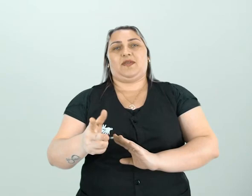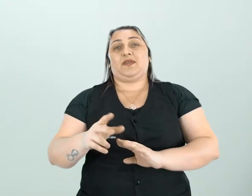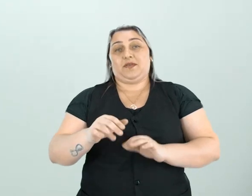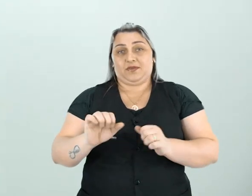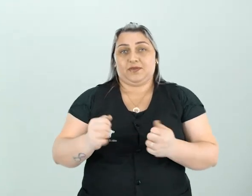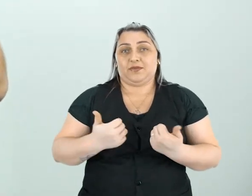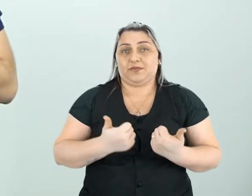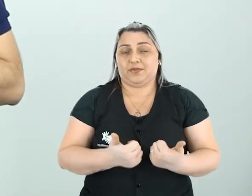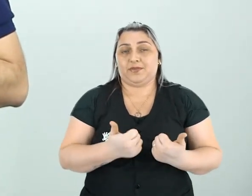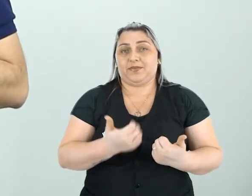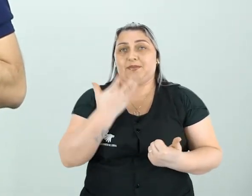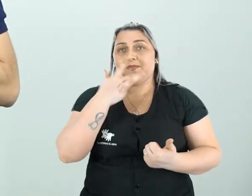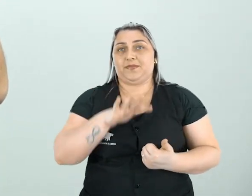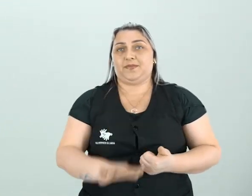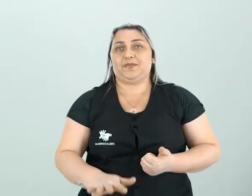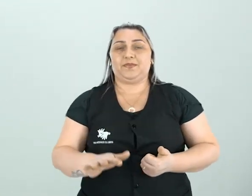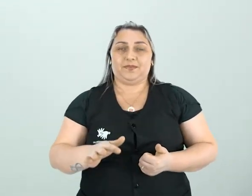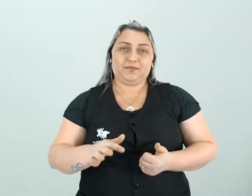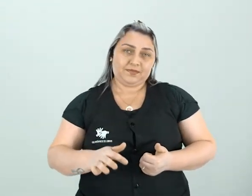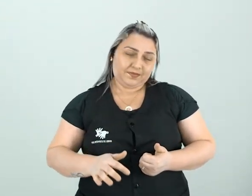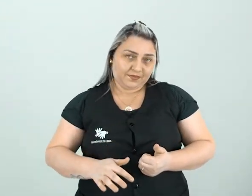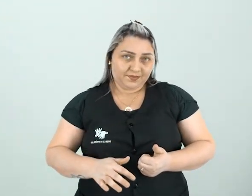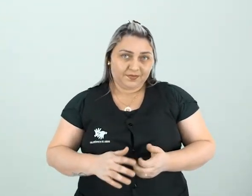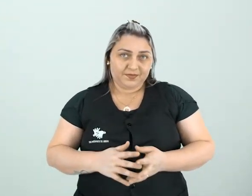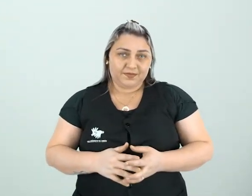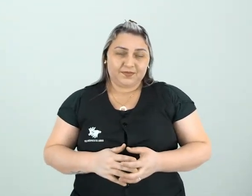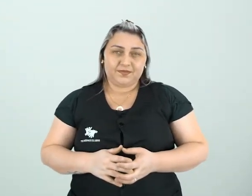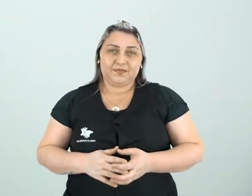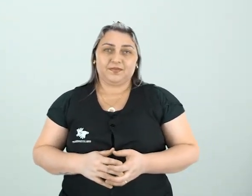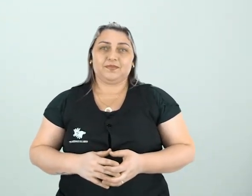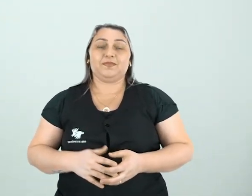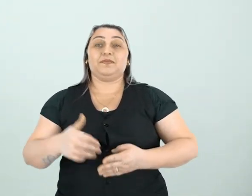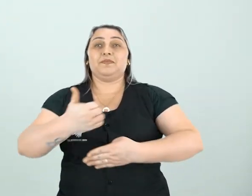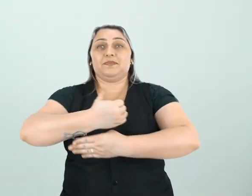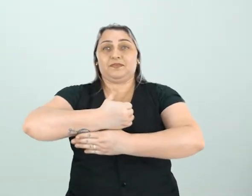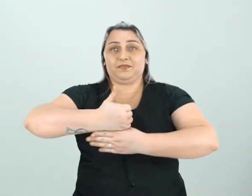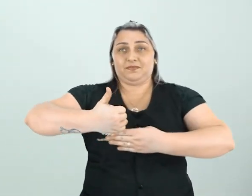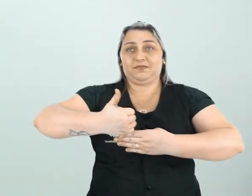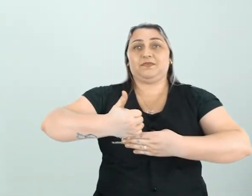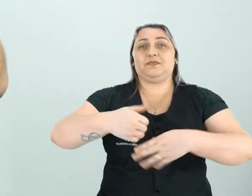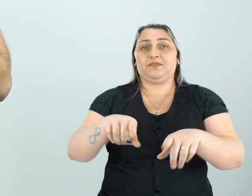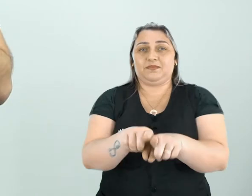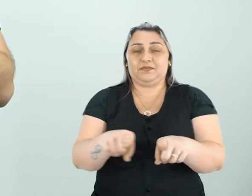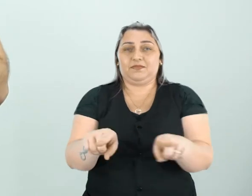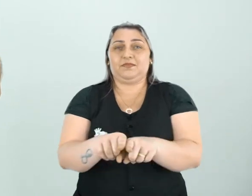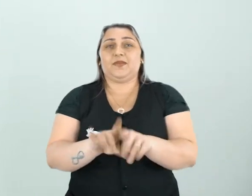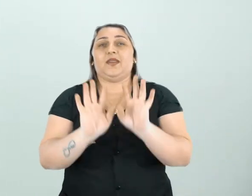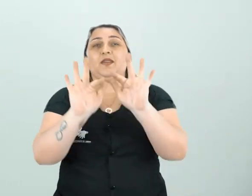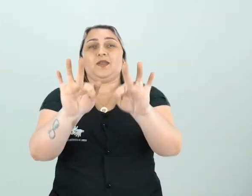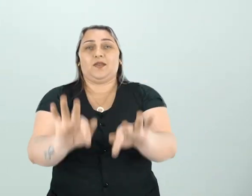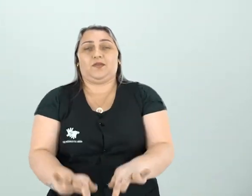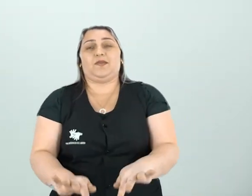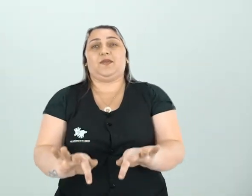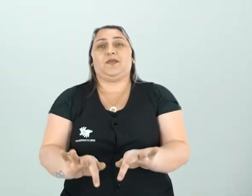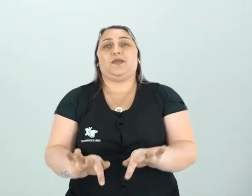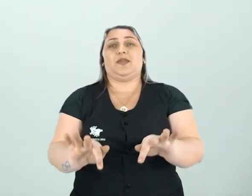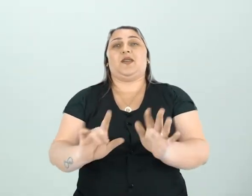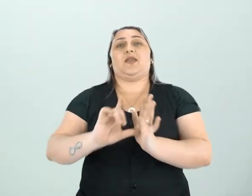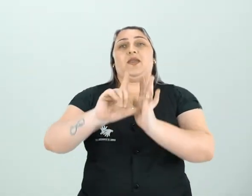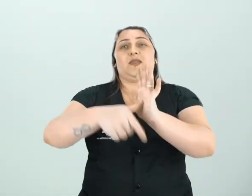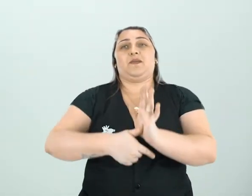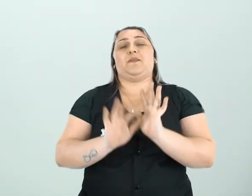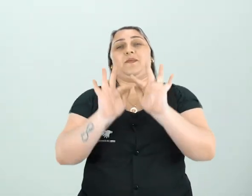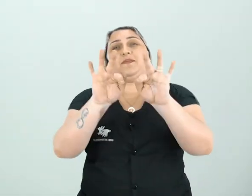Tudo bem até aí, crianças? Então, tem a moral também. Tem um final surpreendente e depois